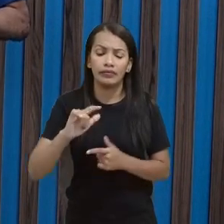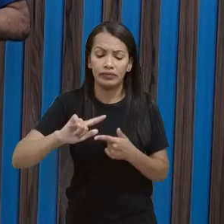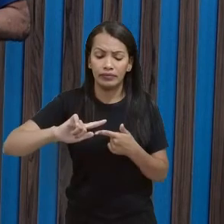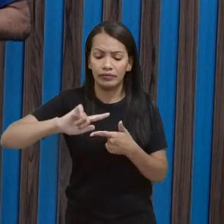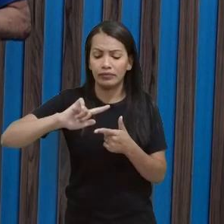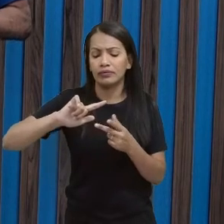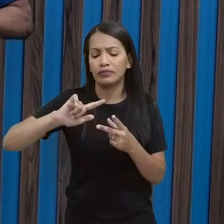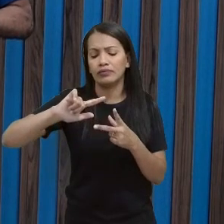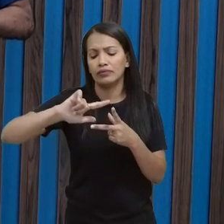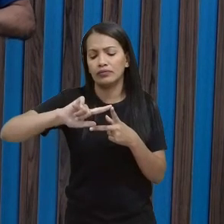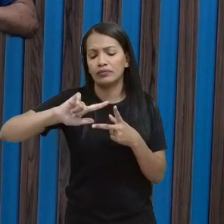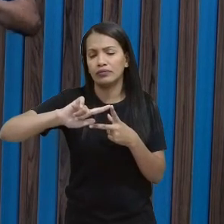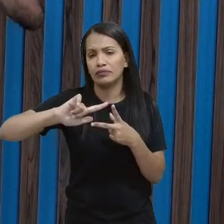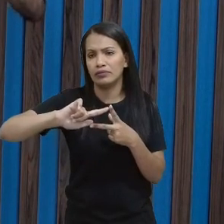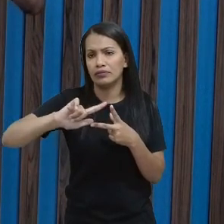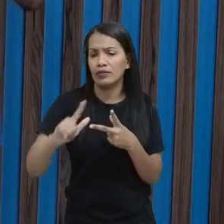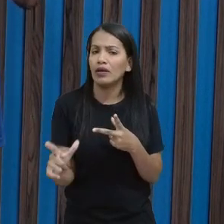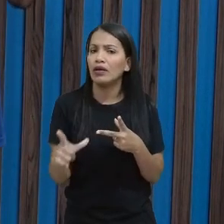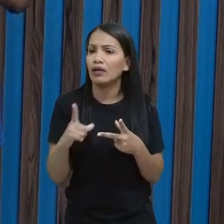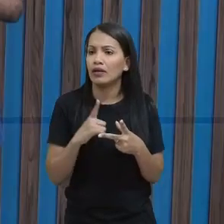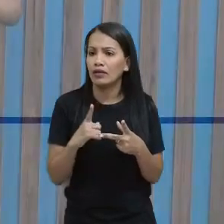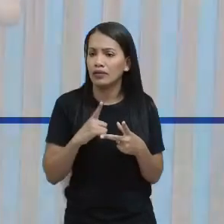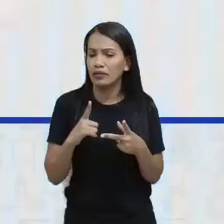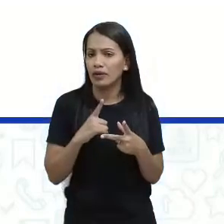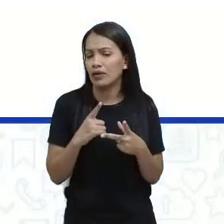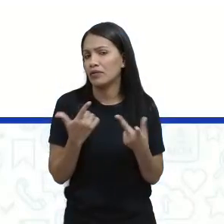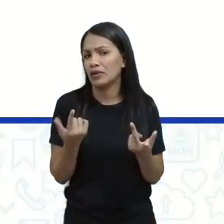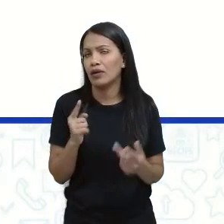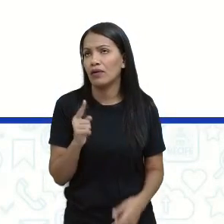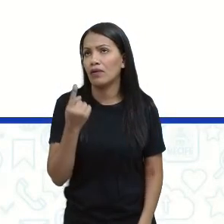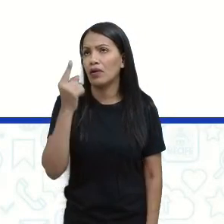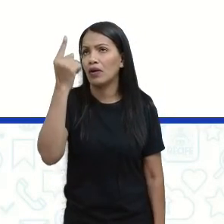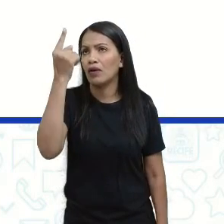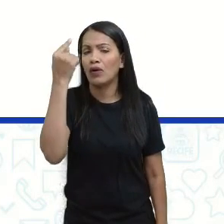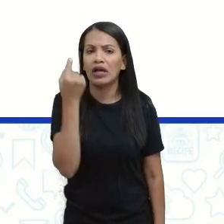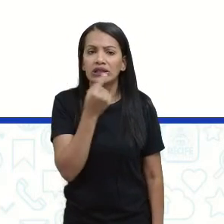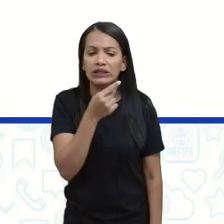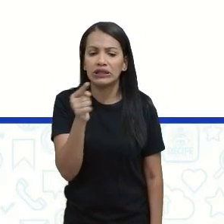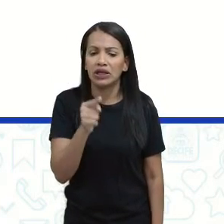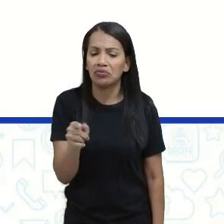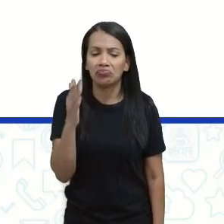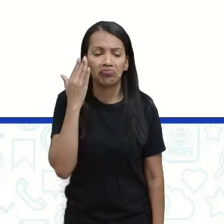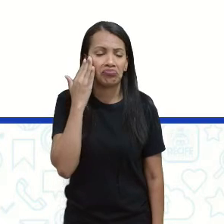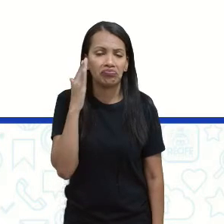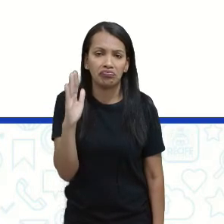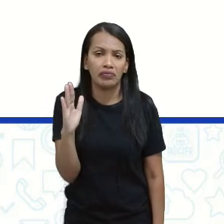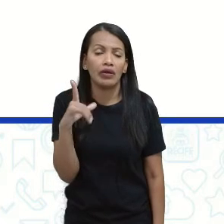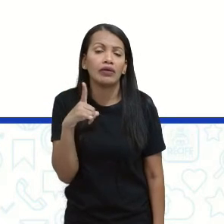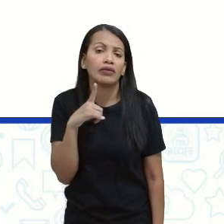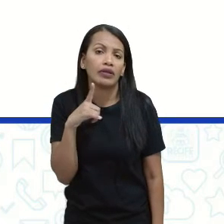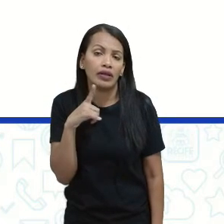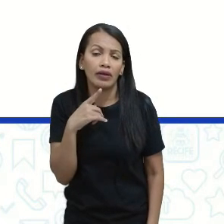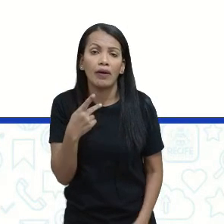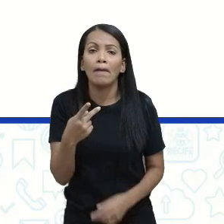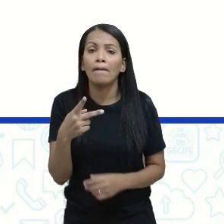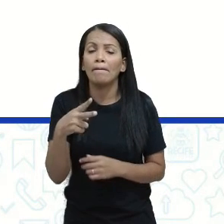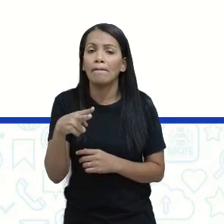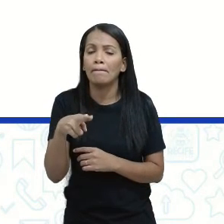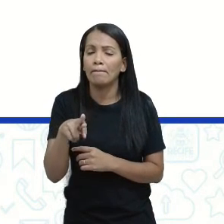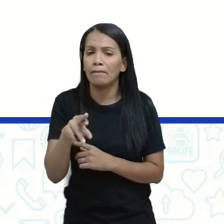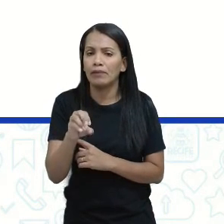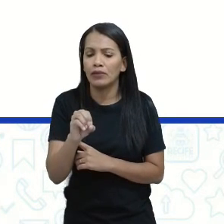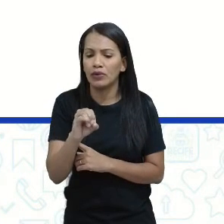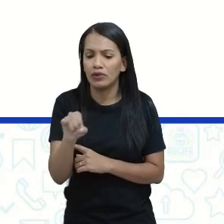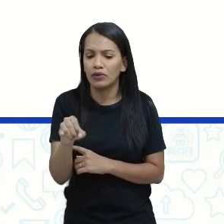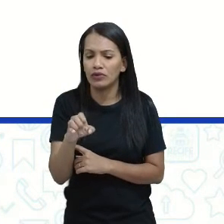aí, e eu tenho que a altura é Z, que eu não sei quem é Z, a altura. E eu tenho uma projeção que é 16 e a